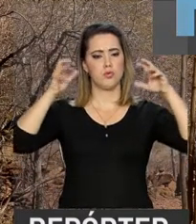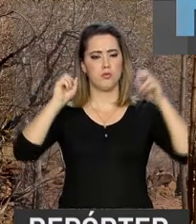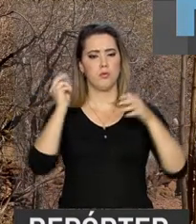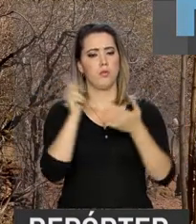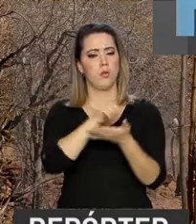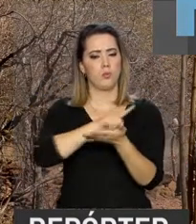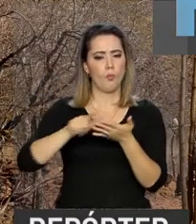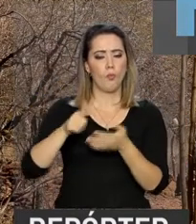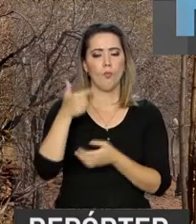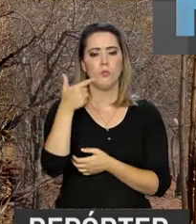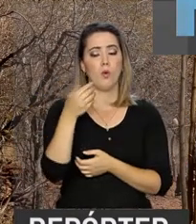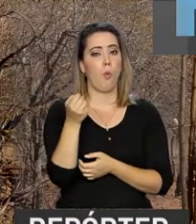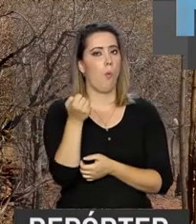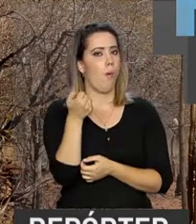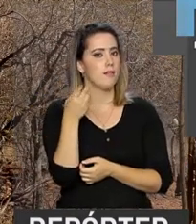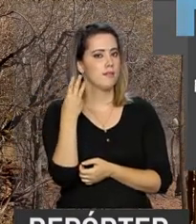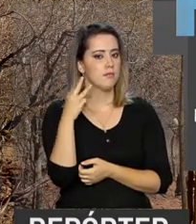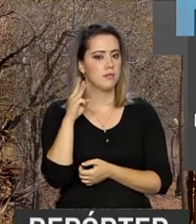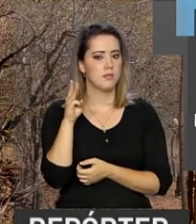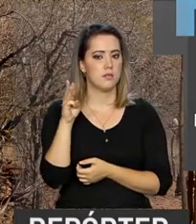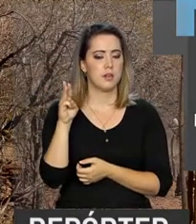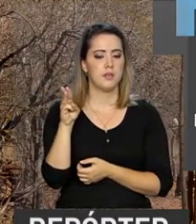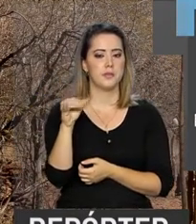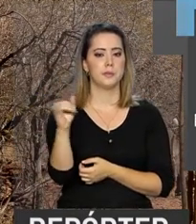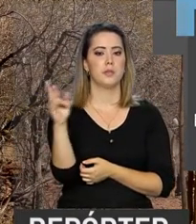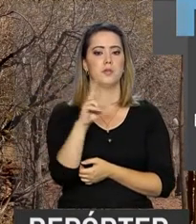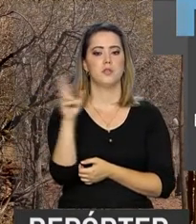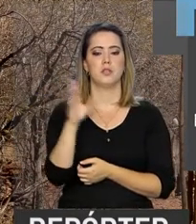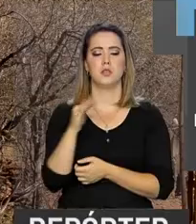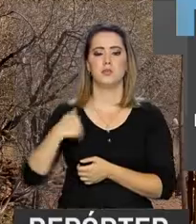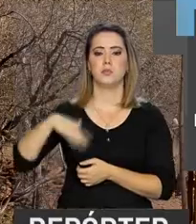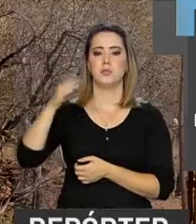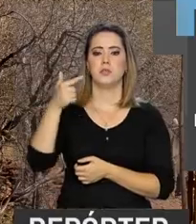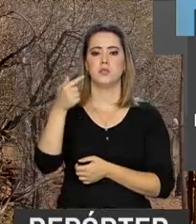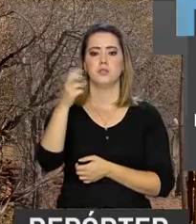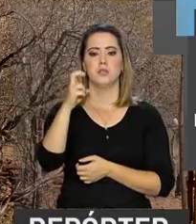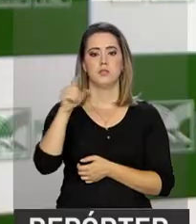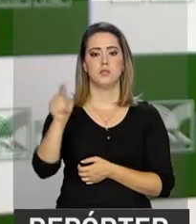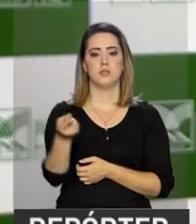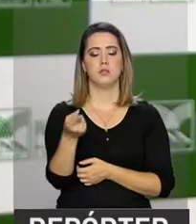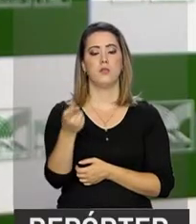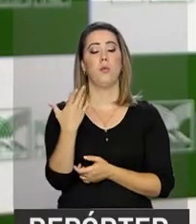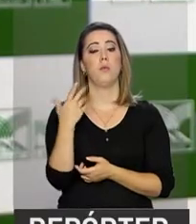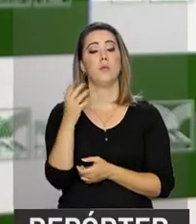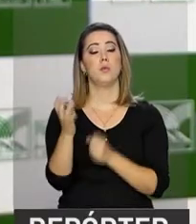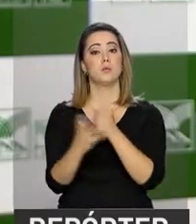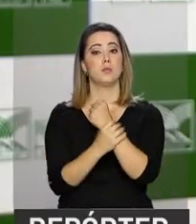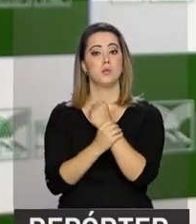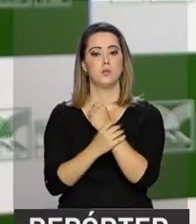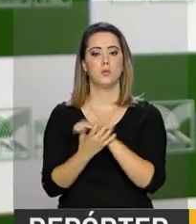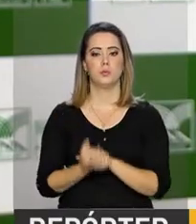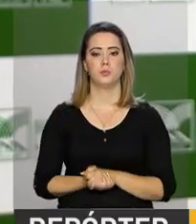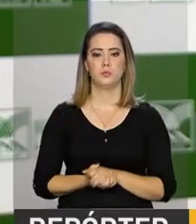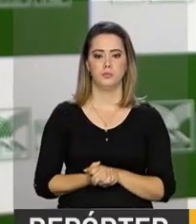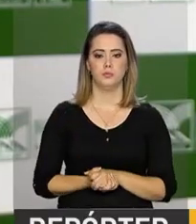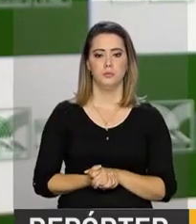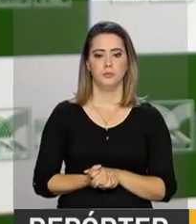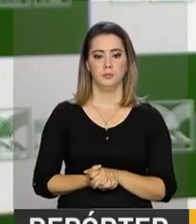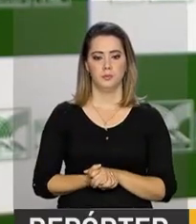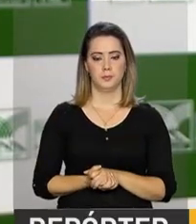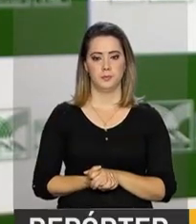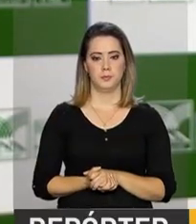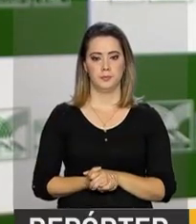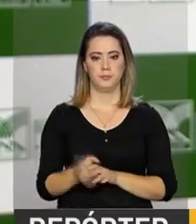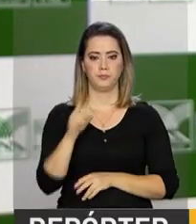somam quase 3 bilhões de reais o equivalente a mais de 75 mil apólices de seguro do seguro é fundamental é se nós quisermos